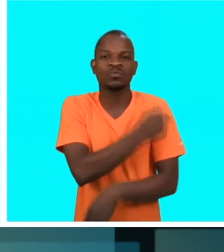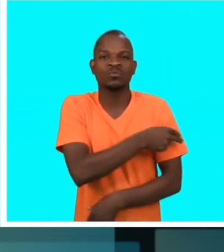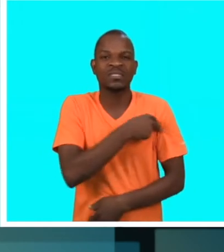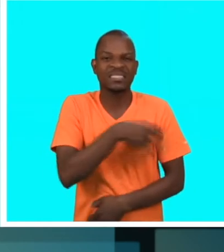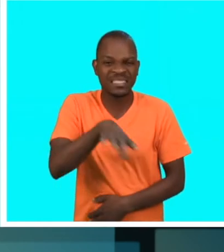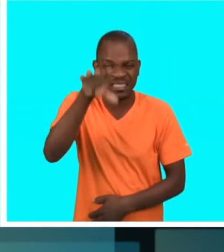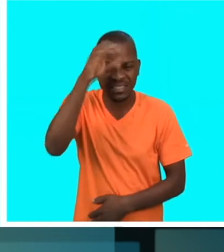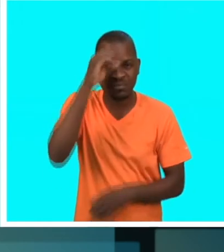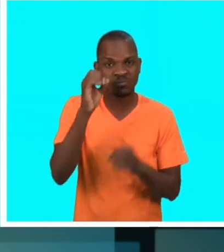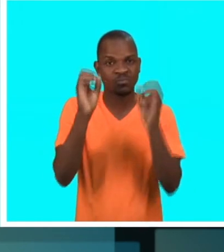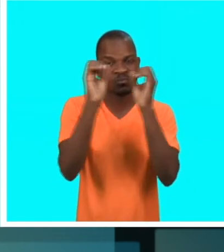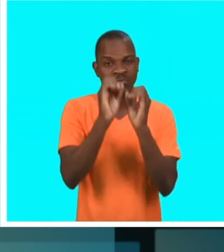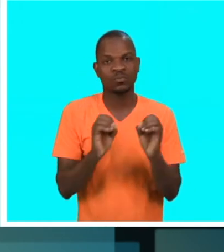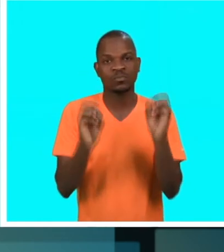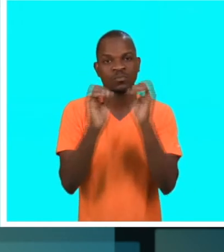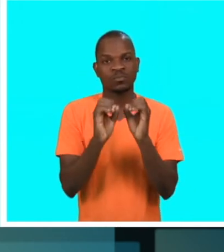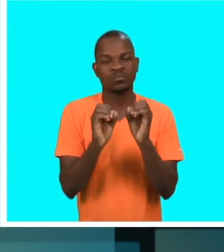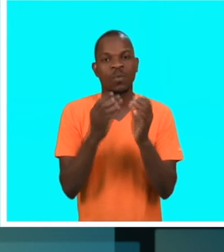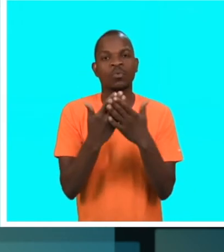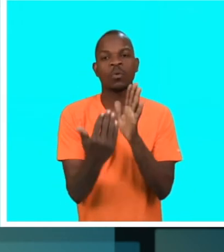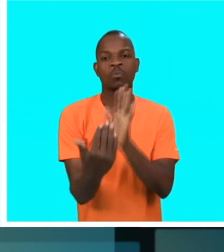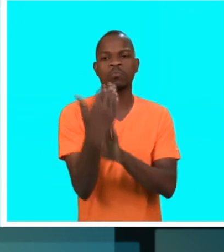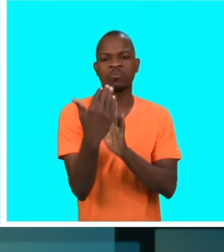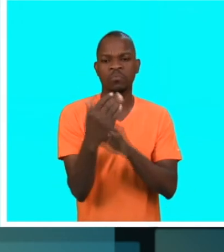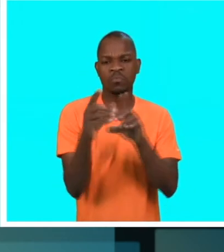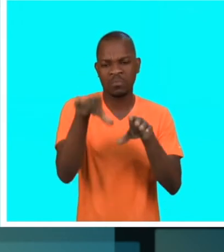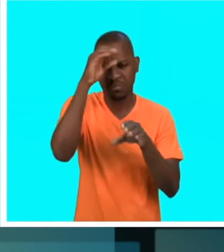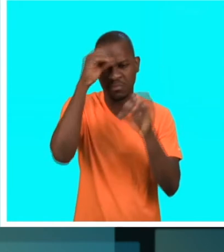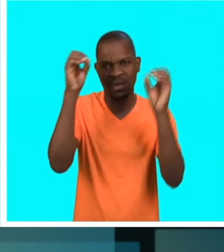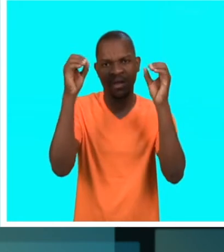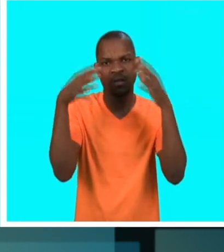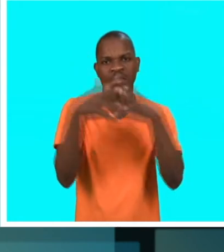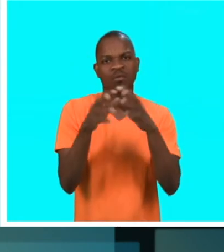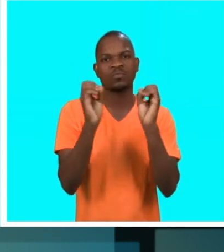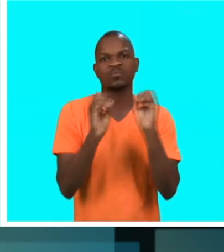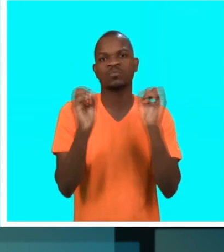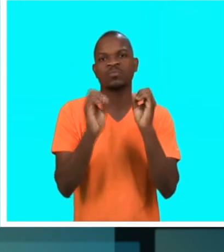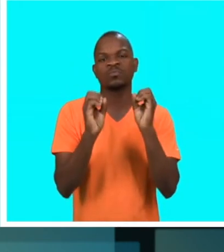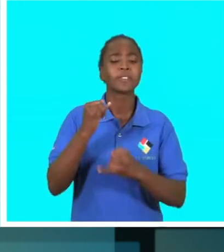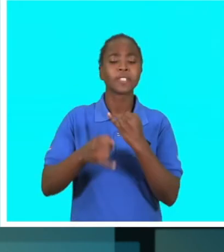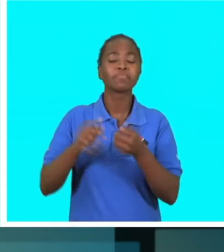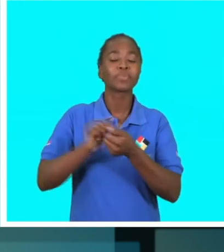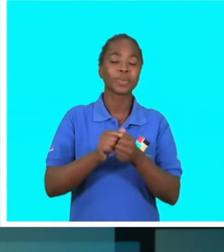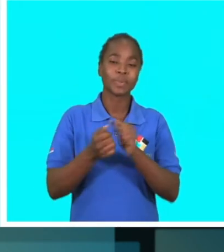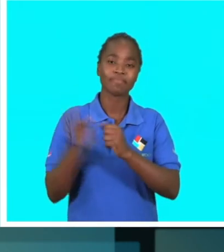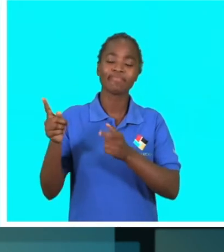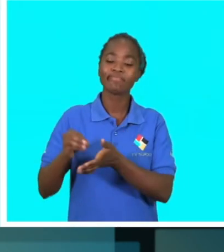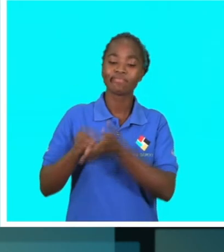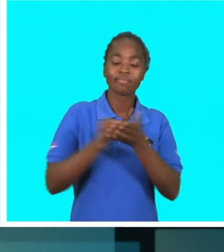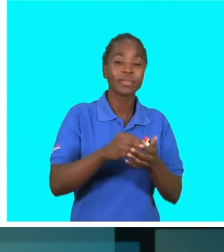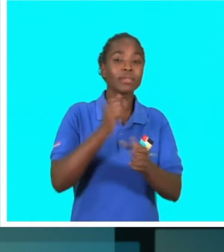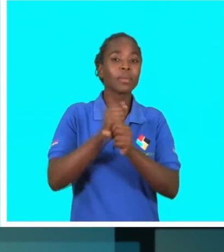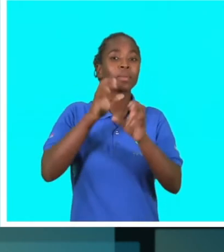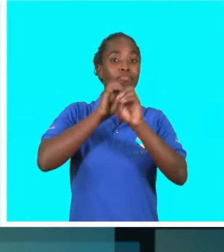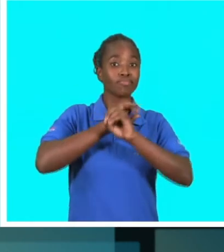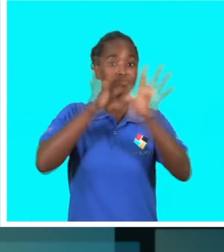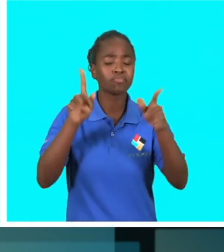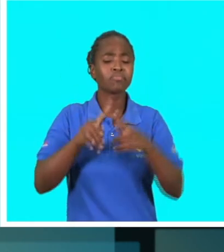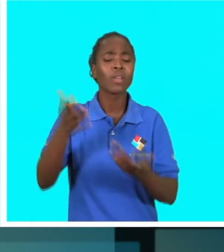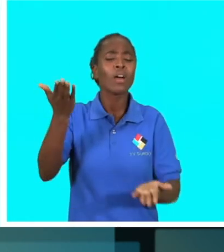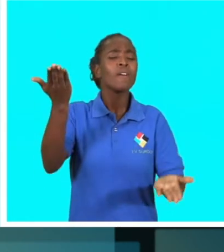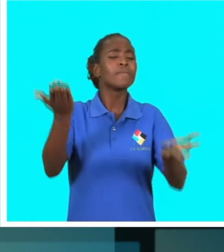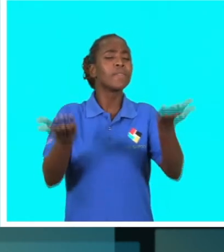saúde não vai conseguir responder ou perceber aquilo que a pessoa está a transmitir. A questão do gênero